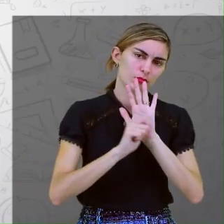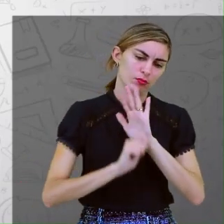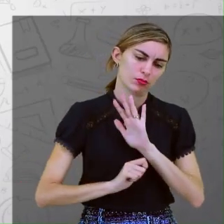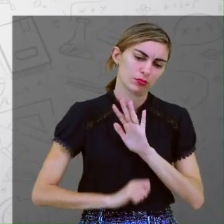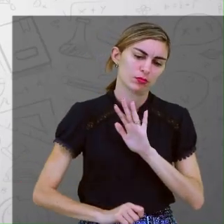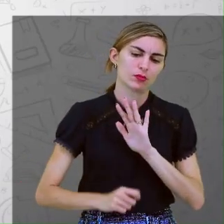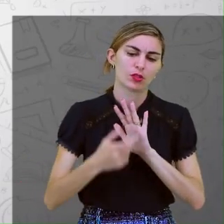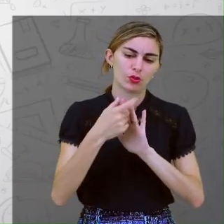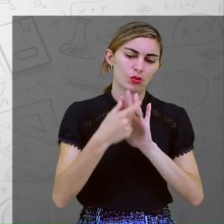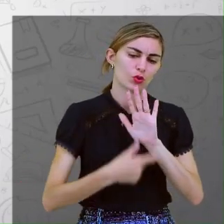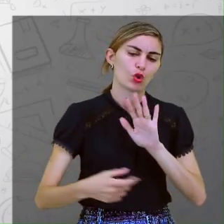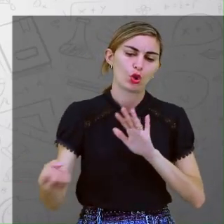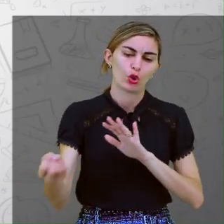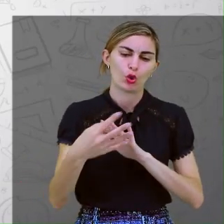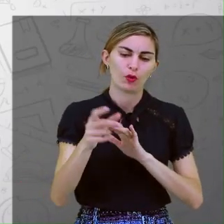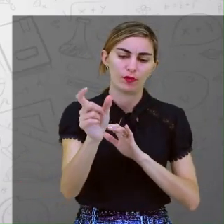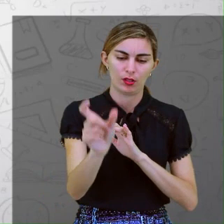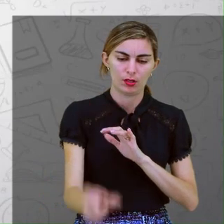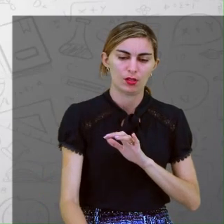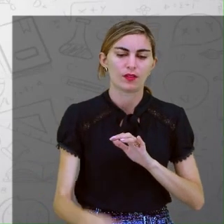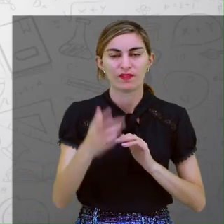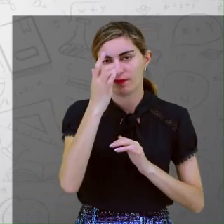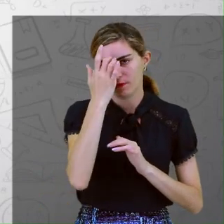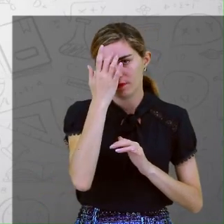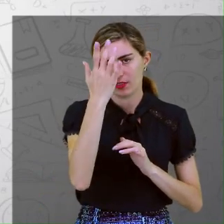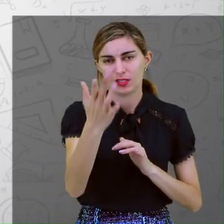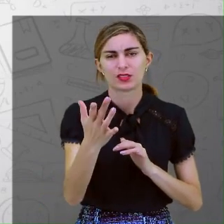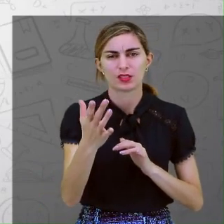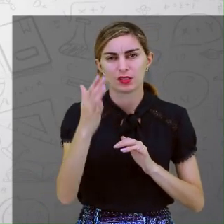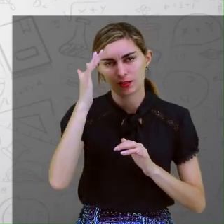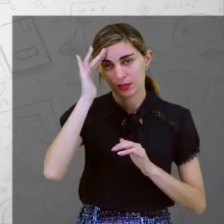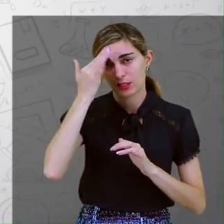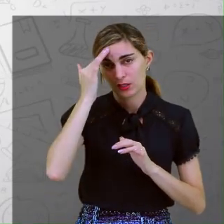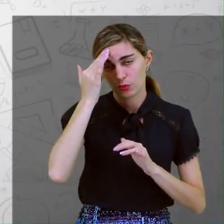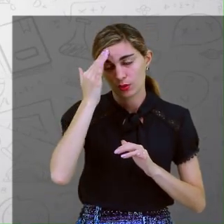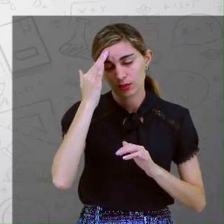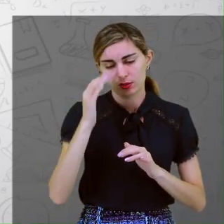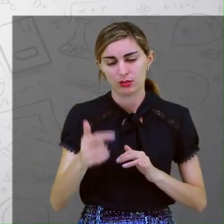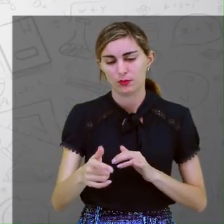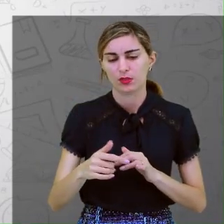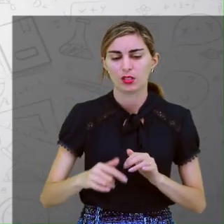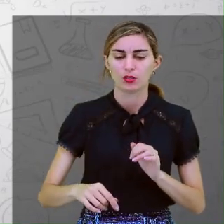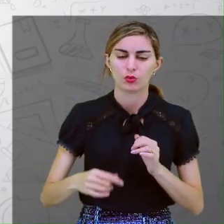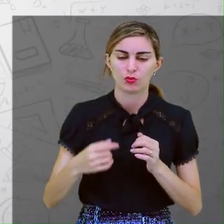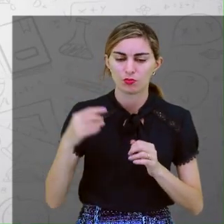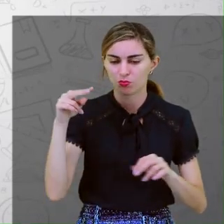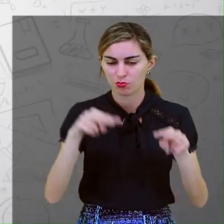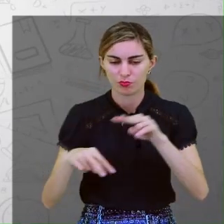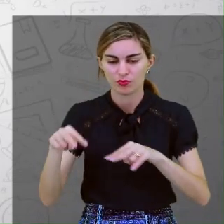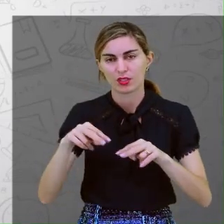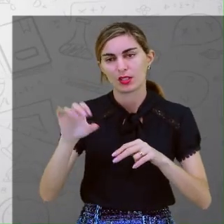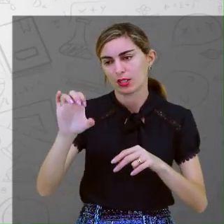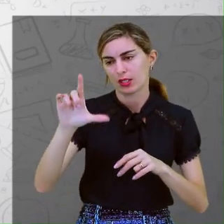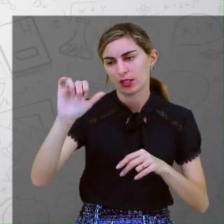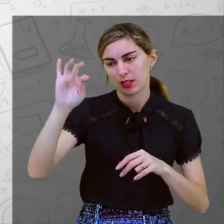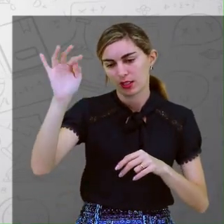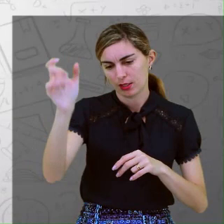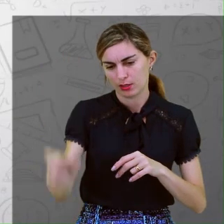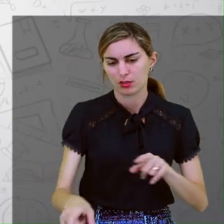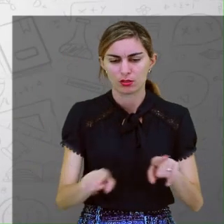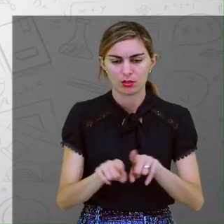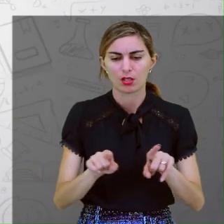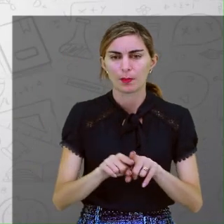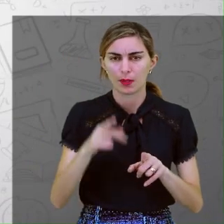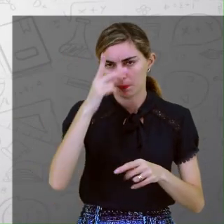mas aqui é uma nova forma aí para facilitar a compreensão, né, e a legibilidade ali por parte do cliente e até mesmo